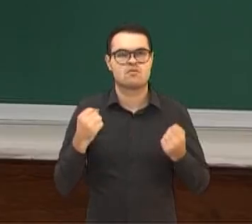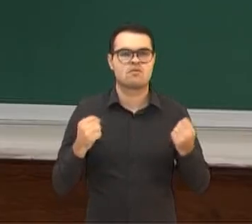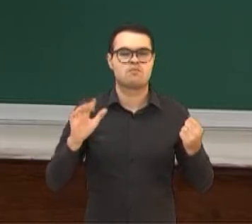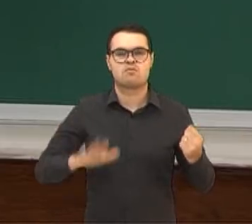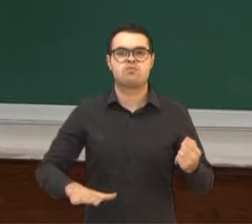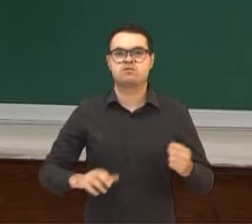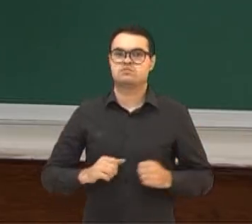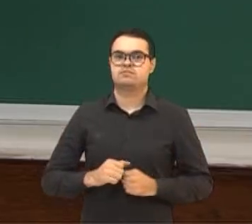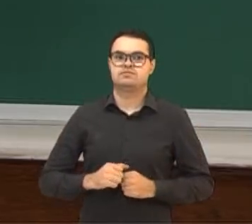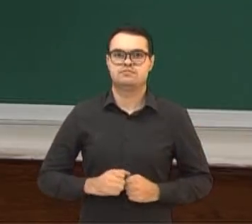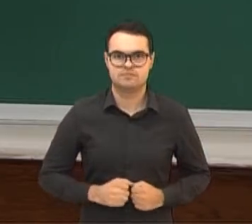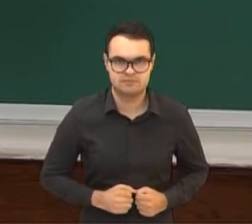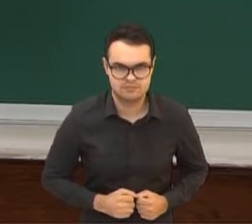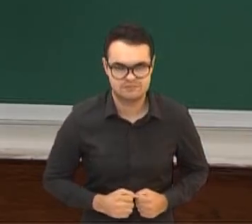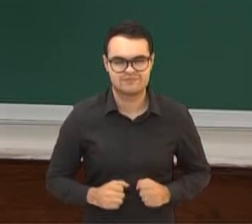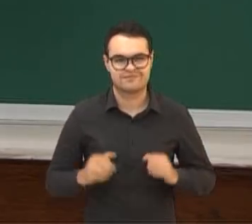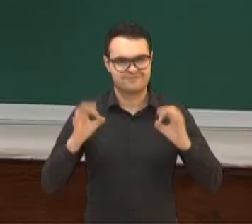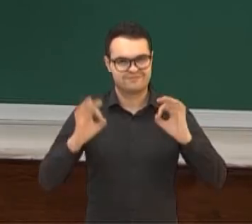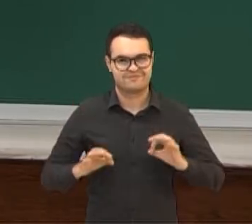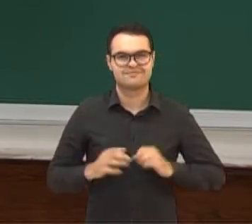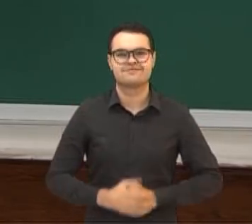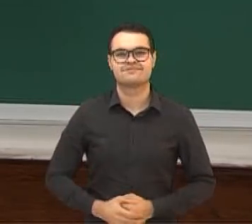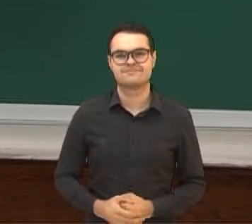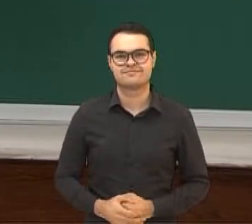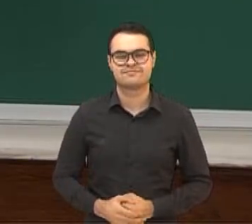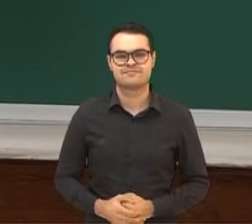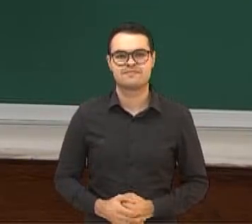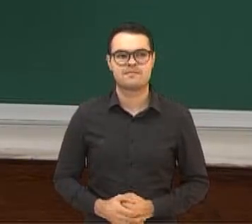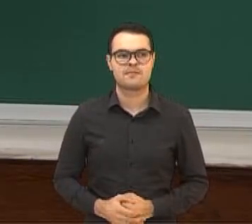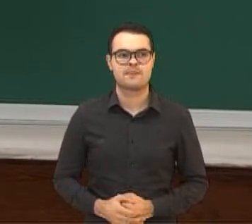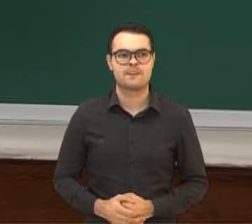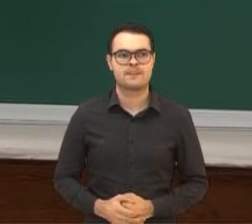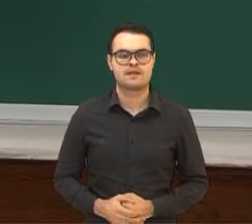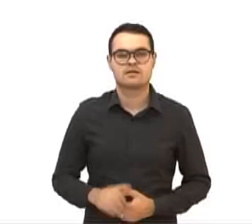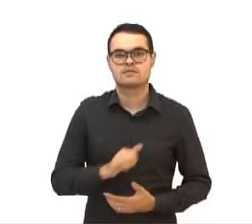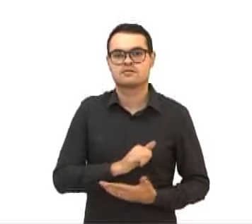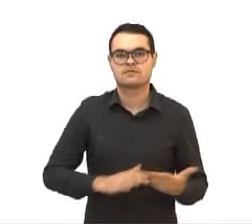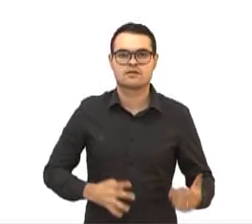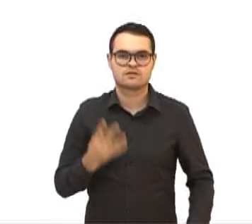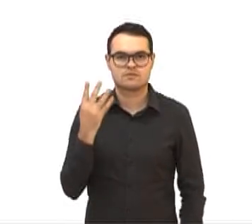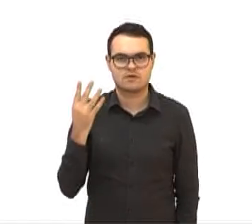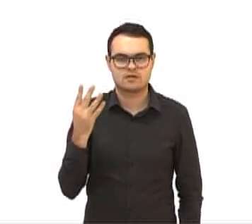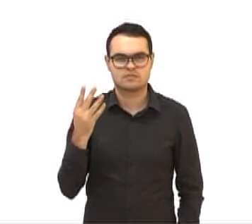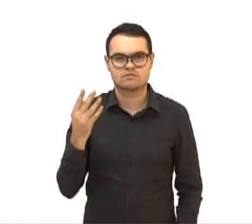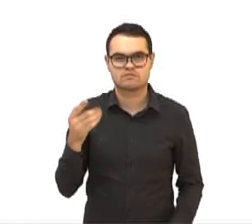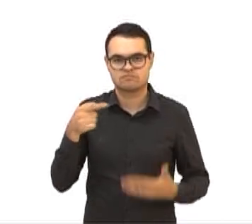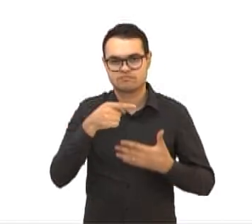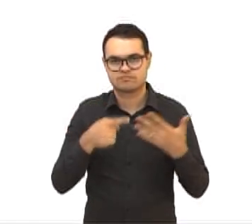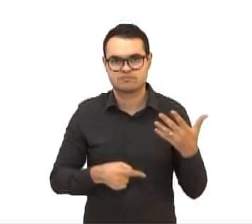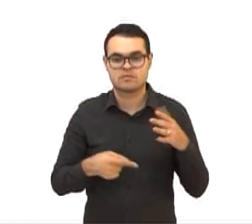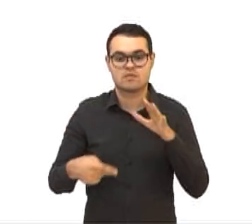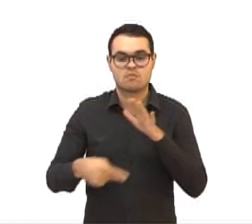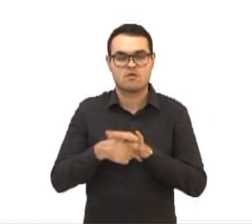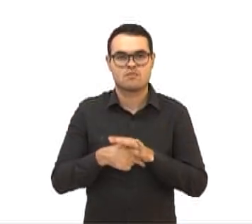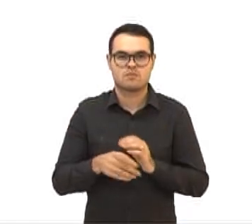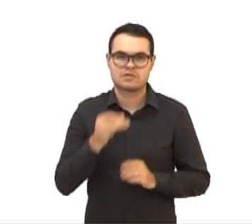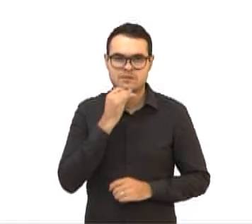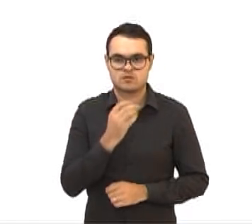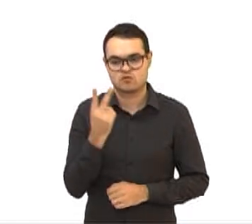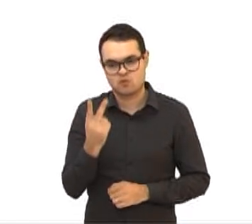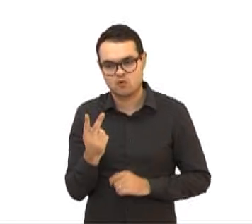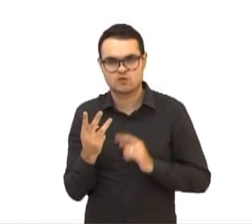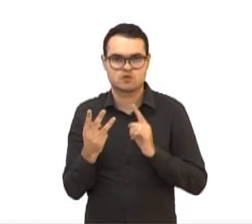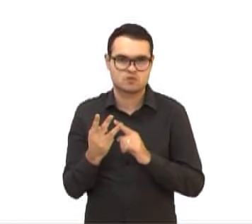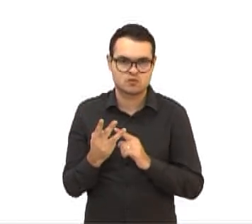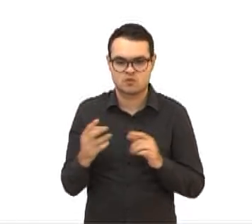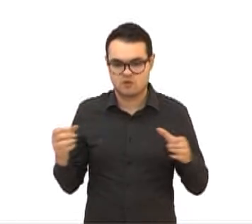continua o movimento para frente, correto? Vamos para a atividade 4? A propriedade pela qual dois ou mais corpos